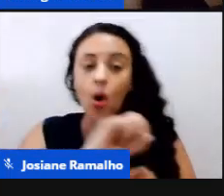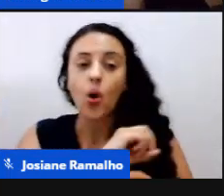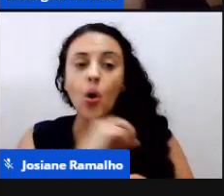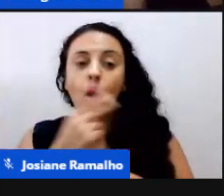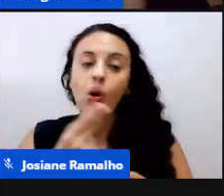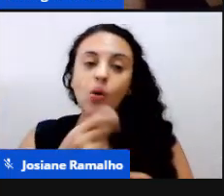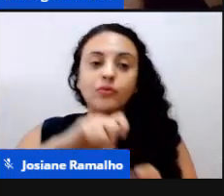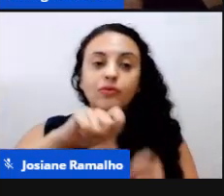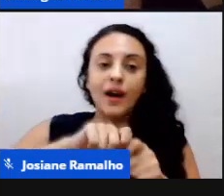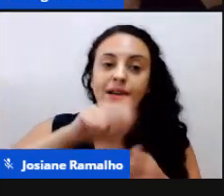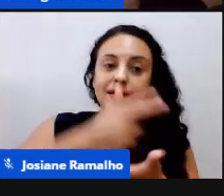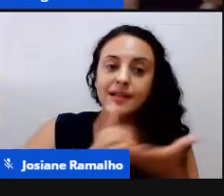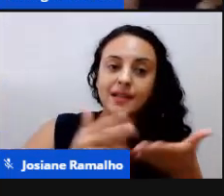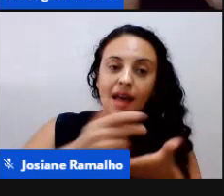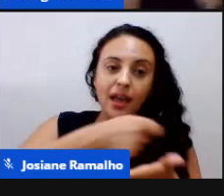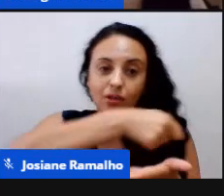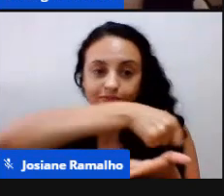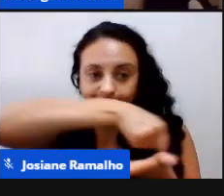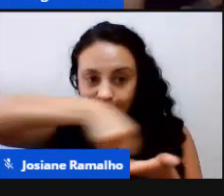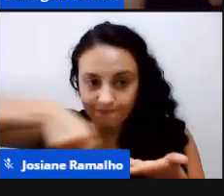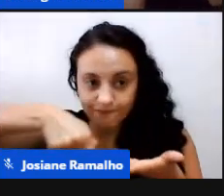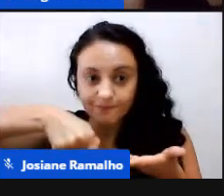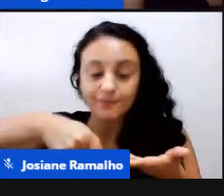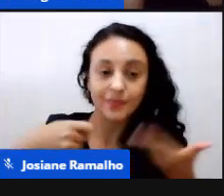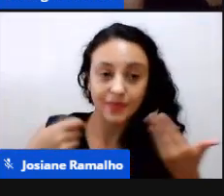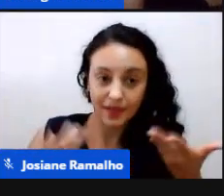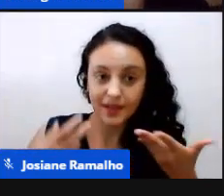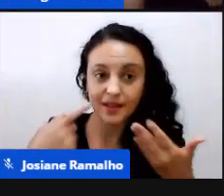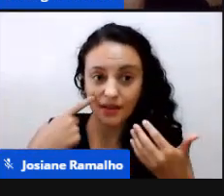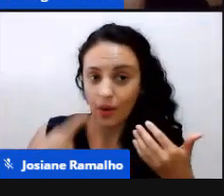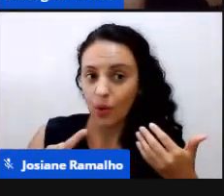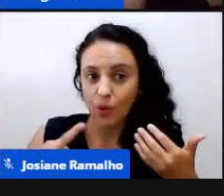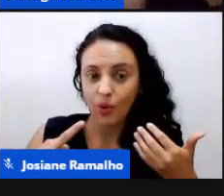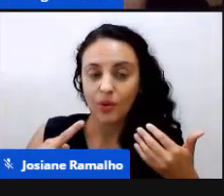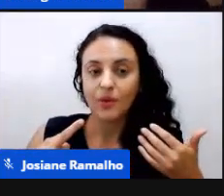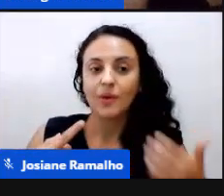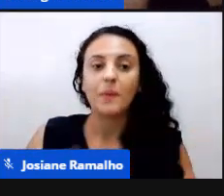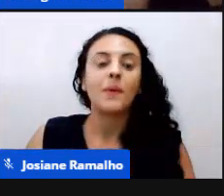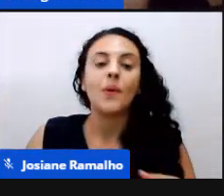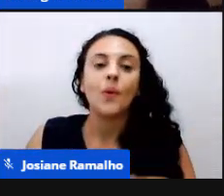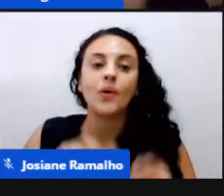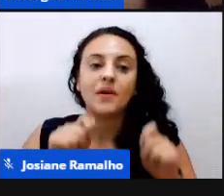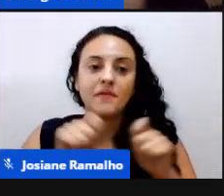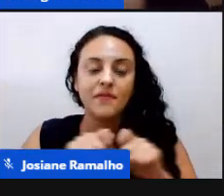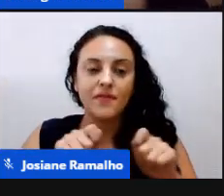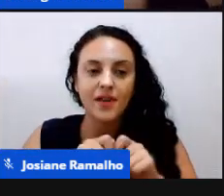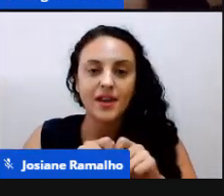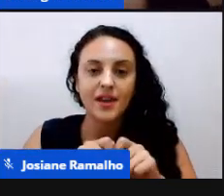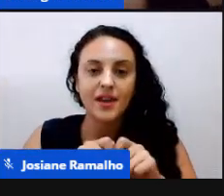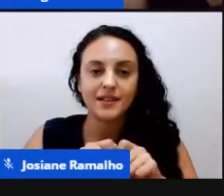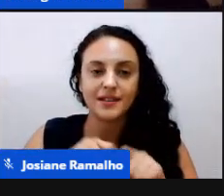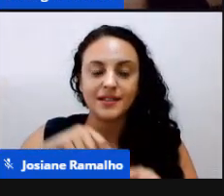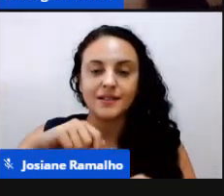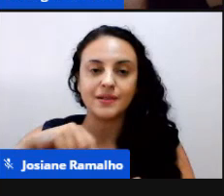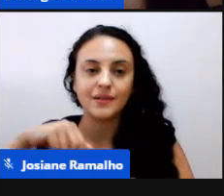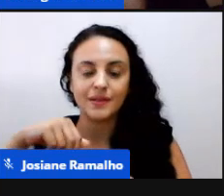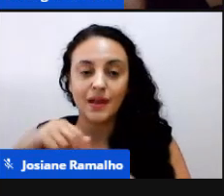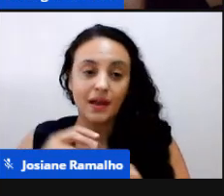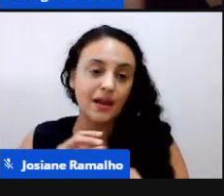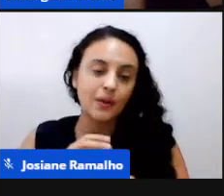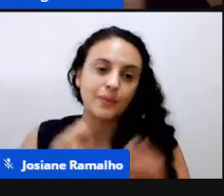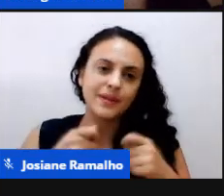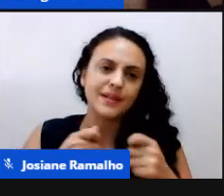material. Você vê, o que fez zigue-zague ali, não precisa ser aquele cone, pode ser uma garrafa PET, né?